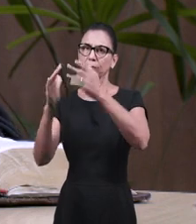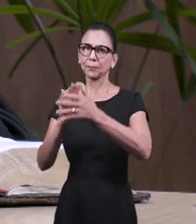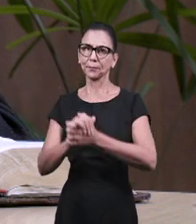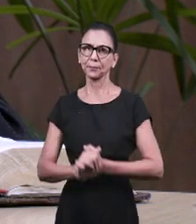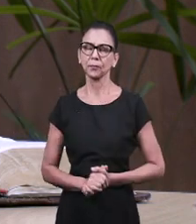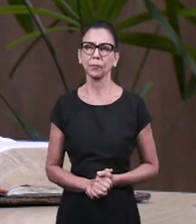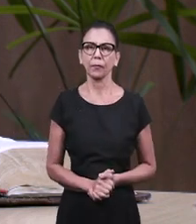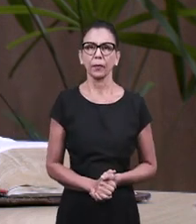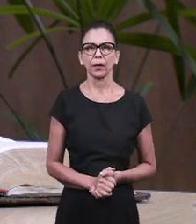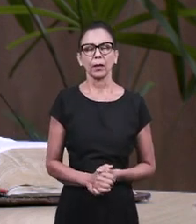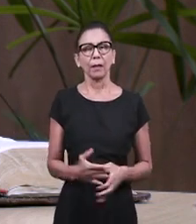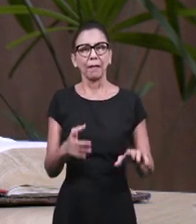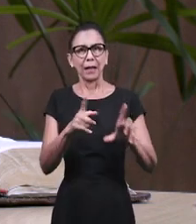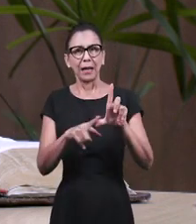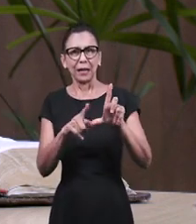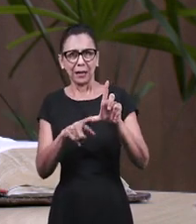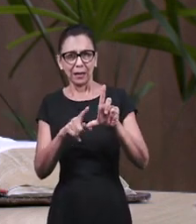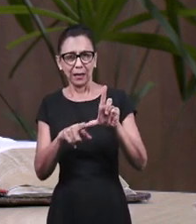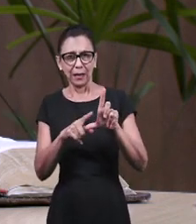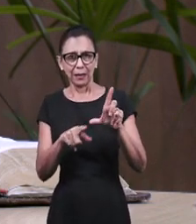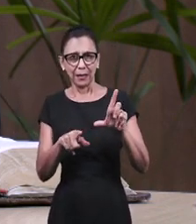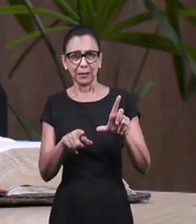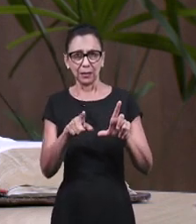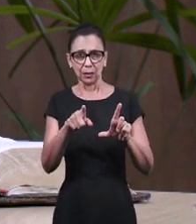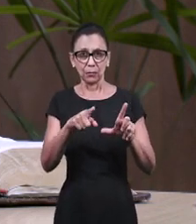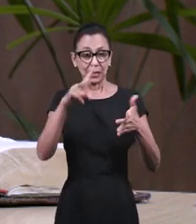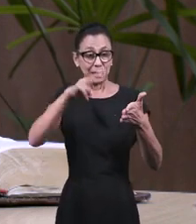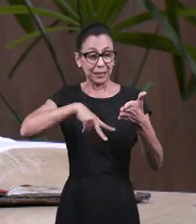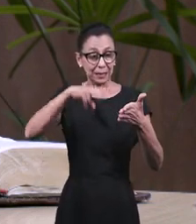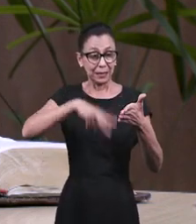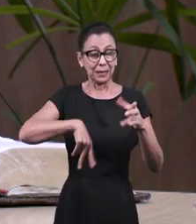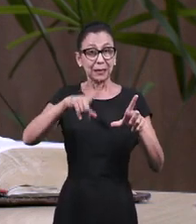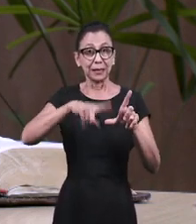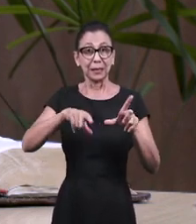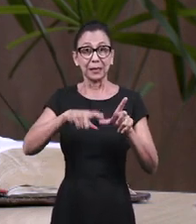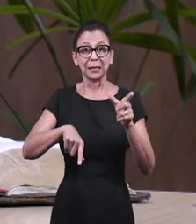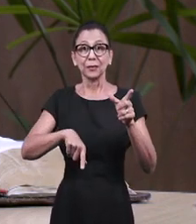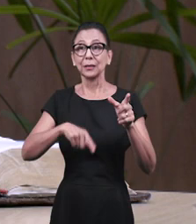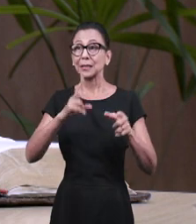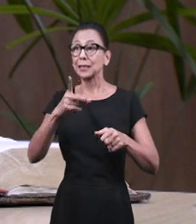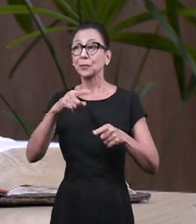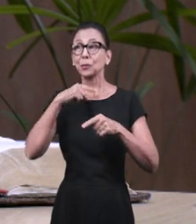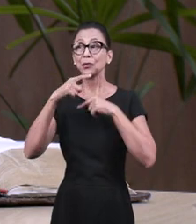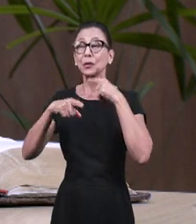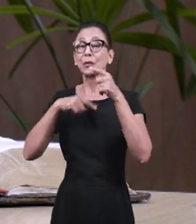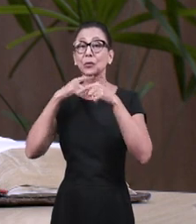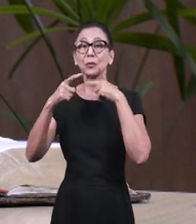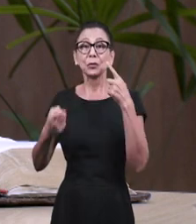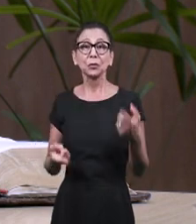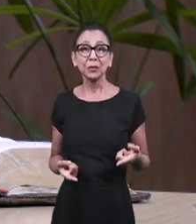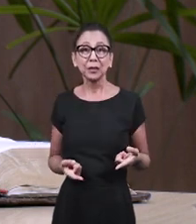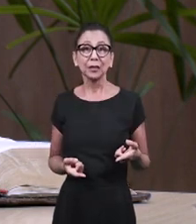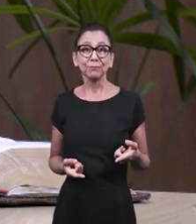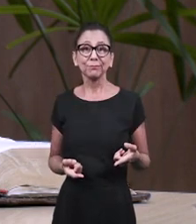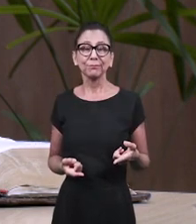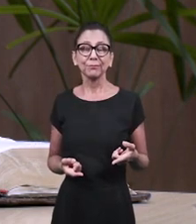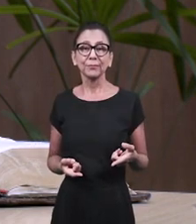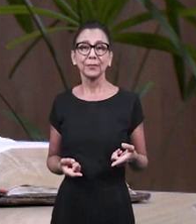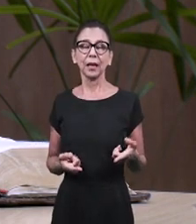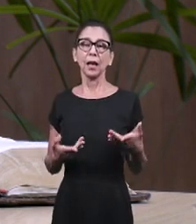letra mata. Se você quiser entender, pegar o Velho Testamento ao pé da letra, você vai